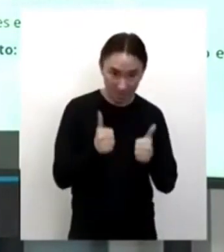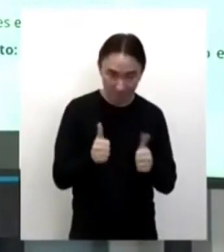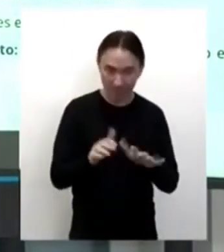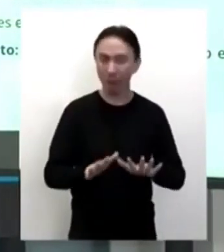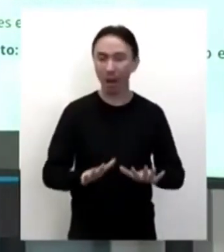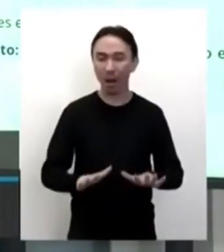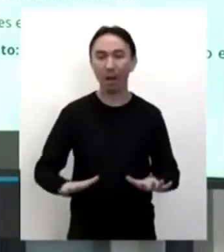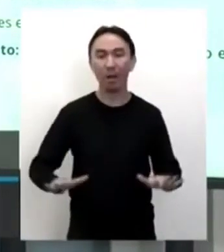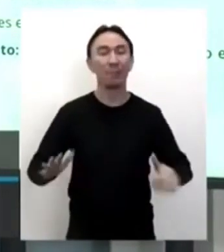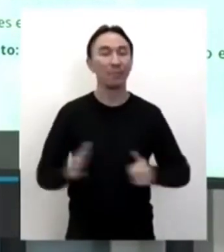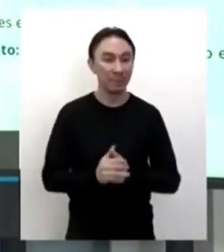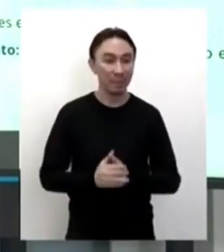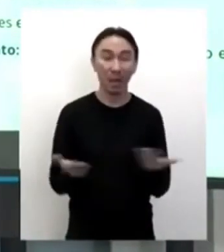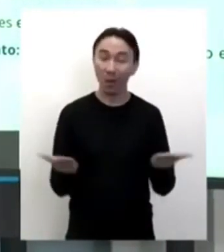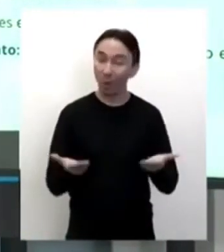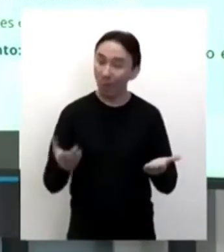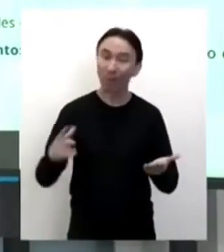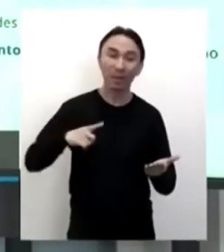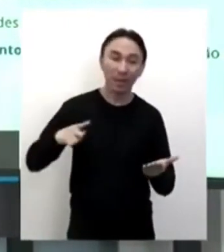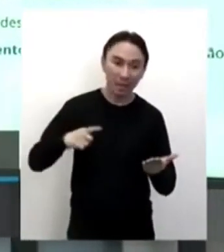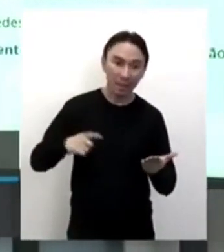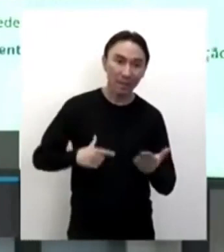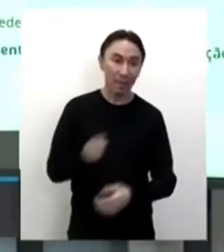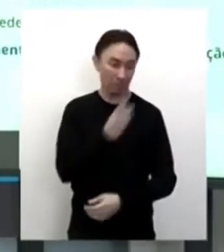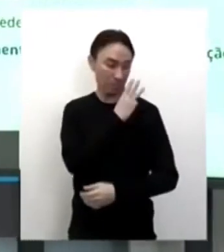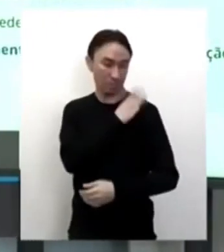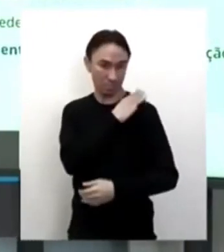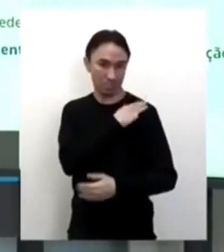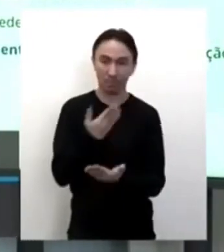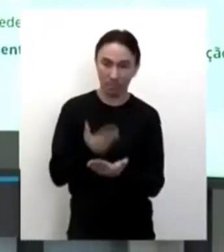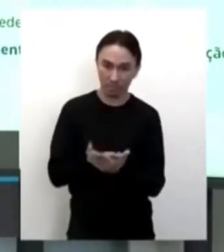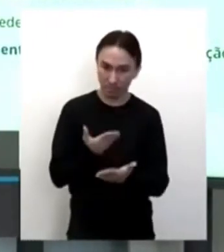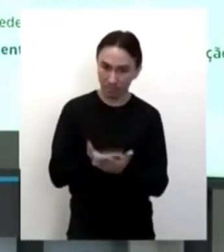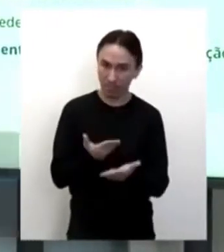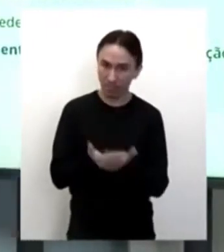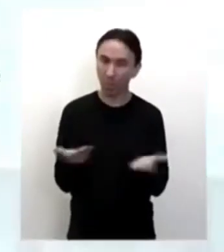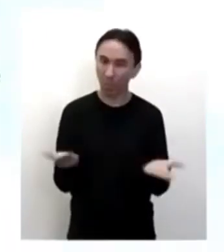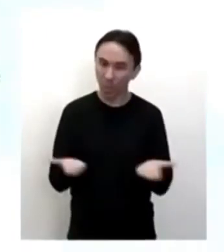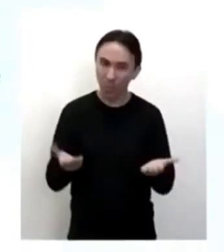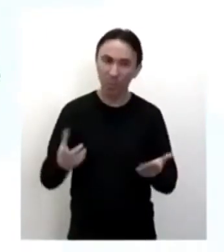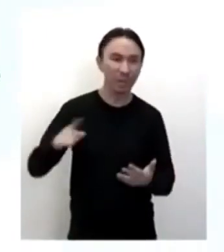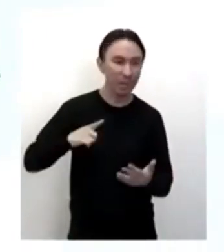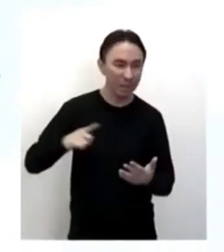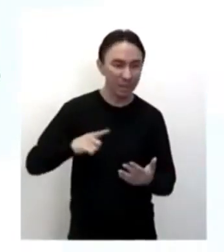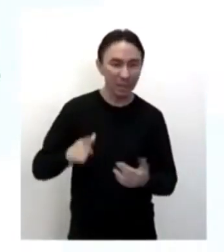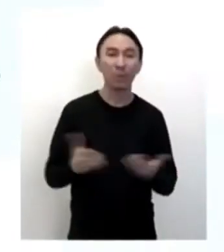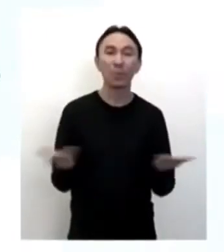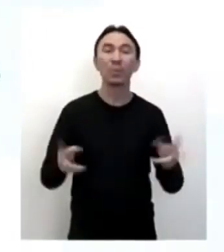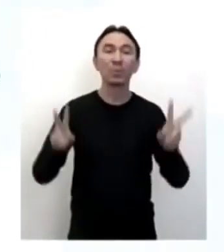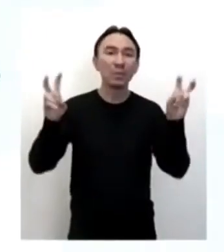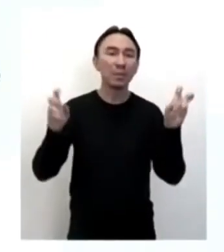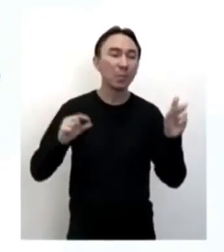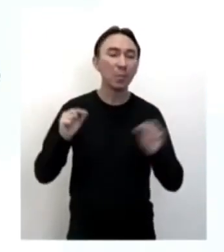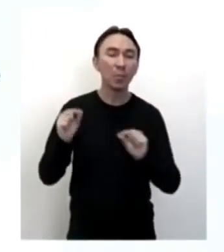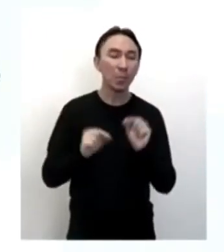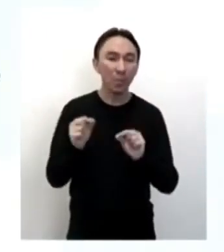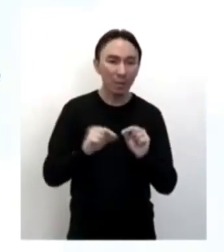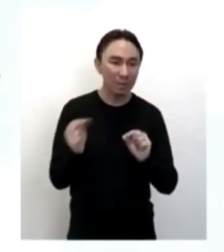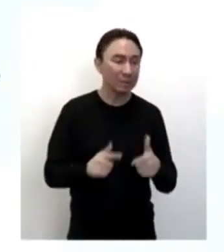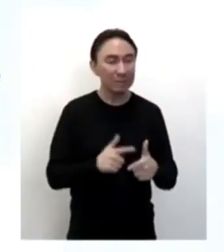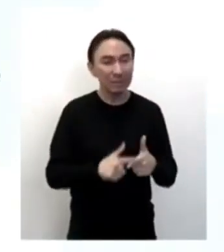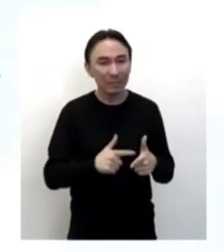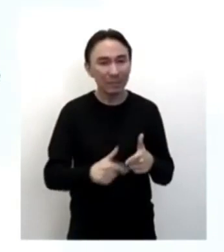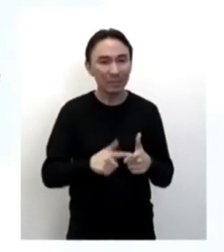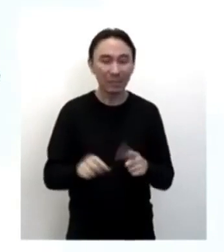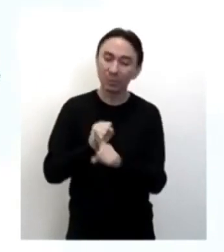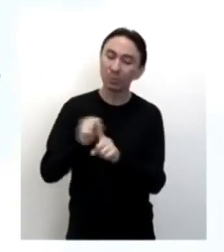nós vamos ter aí uma aula da terceira série do ensino médio, né? Nós vamos falar sobre os problemas socioambientais e como resolvê-los, né? Mas